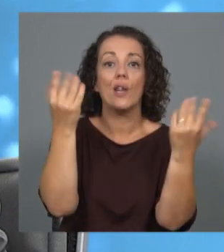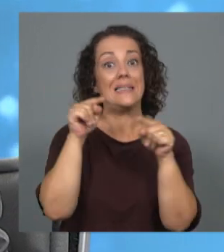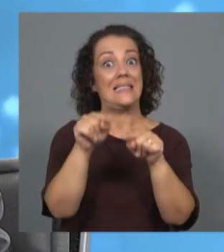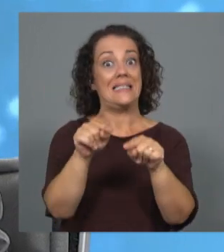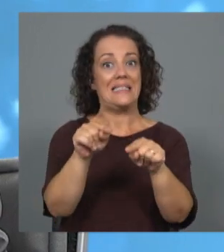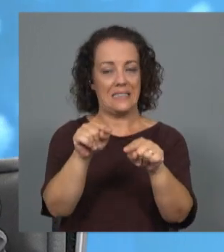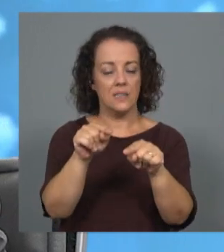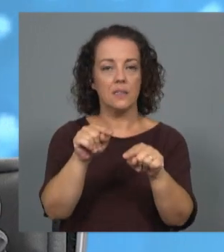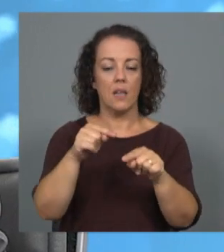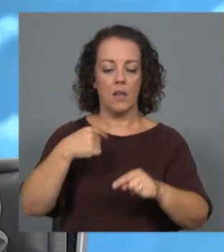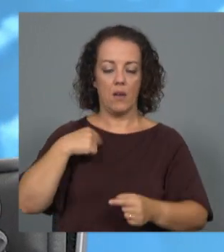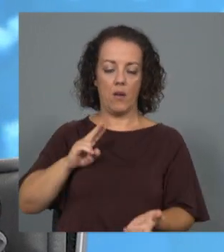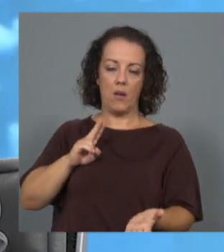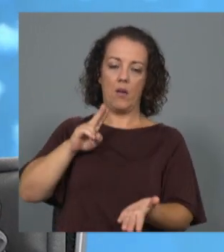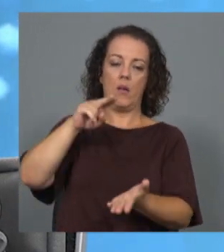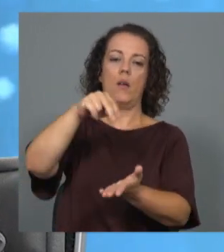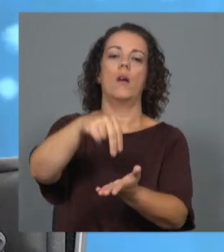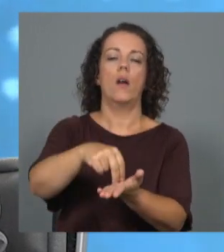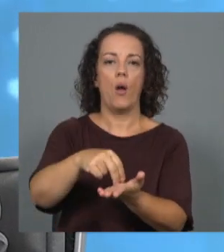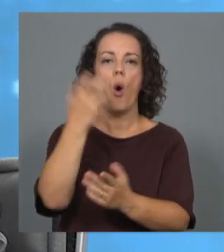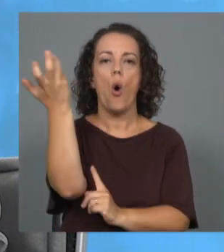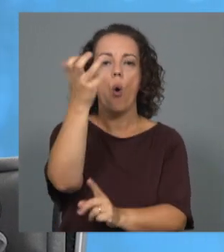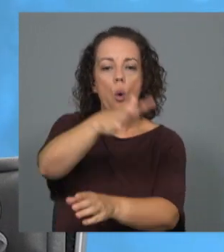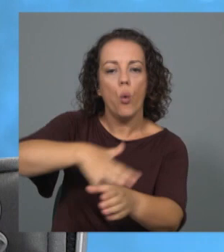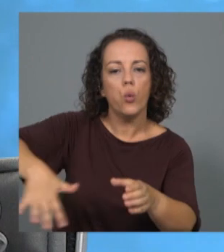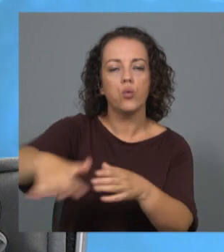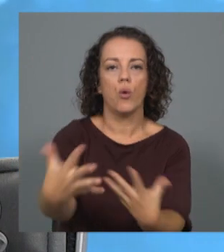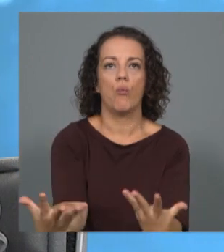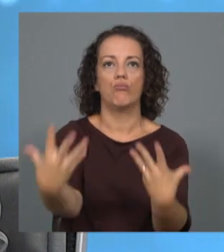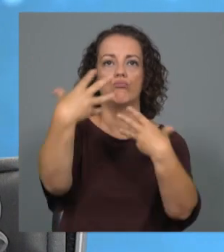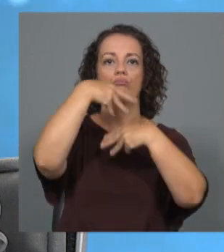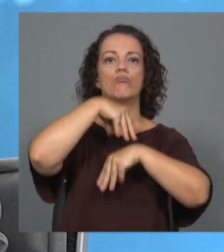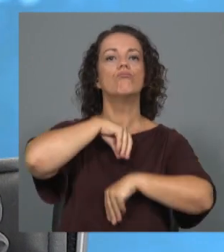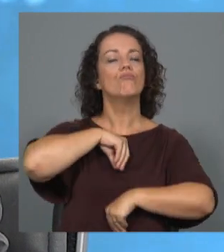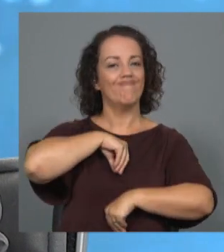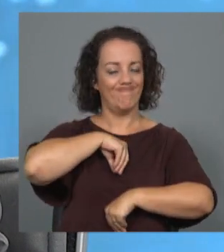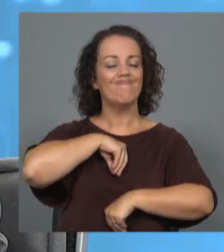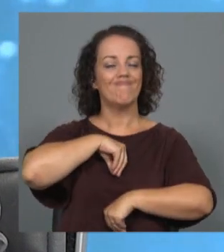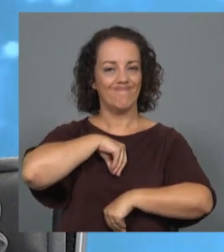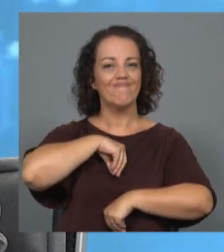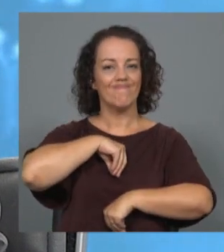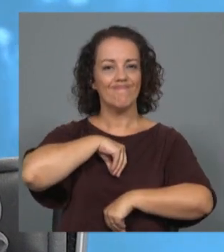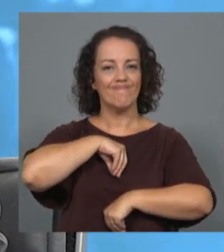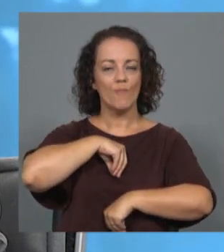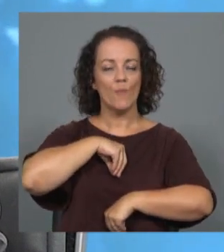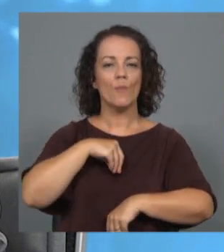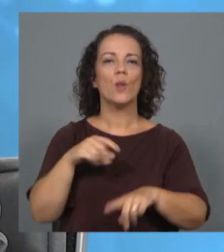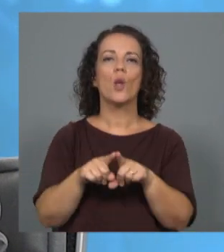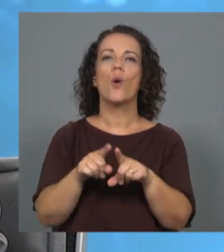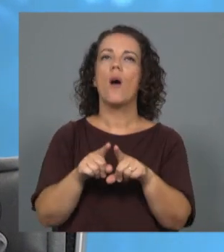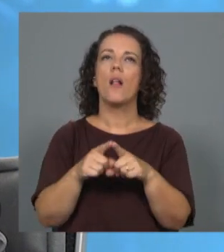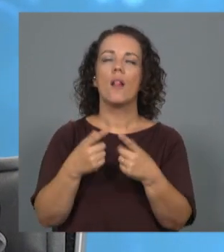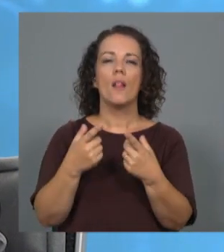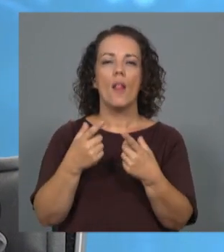de enculturação que nós somos convidados, ou no qual nós somos convidados a entrar. Não com